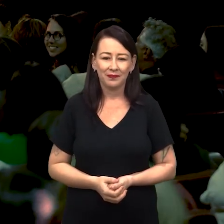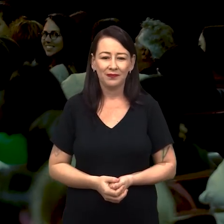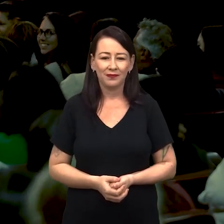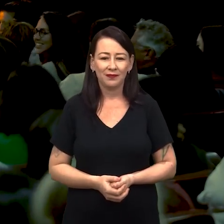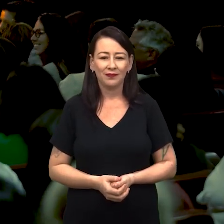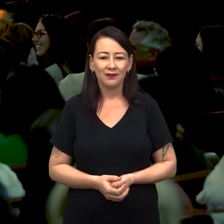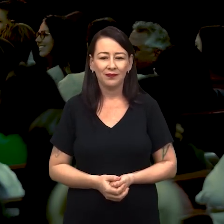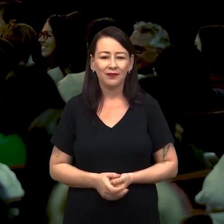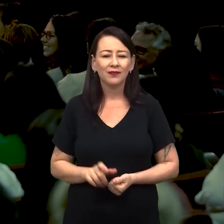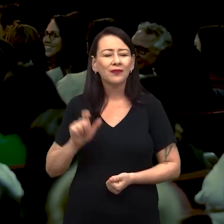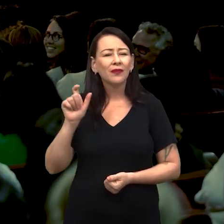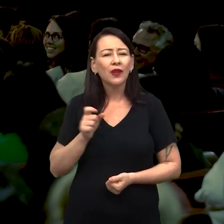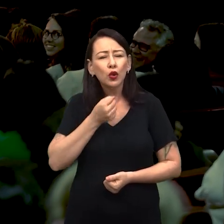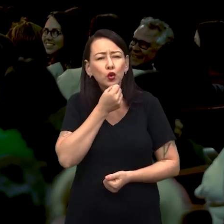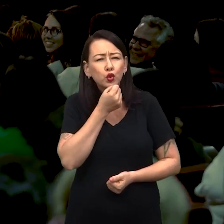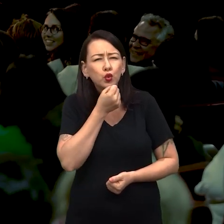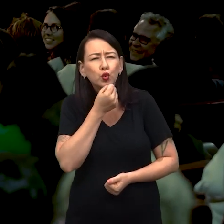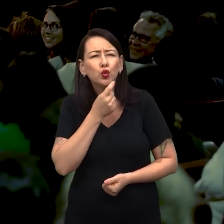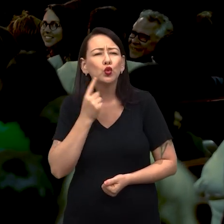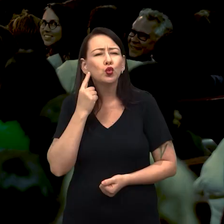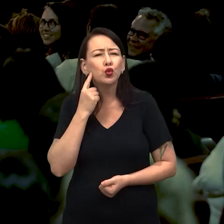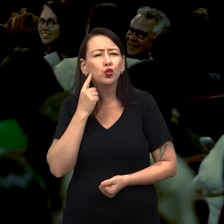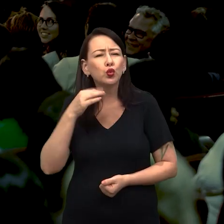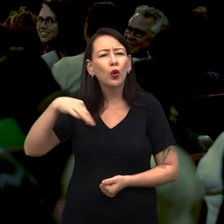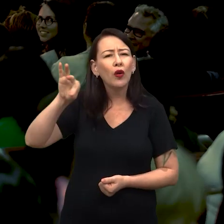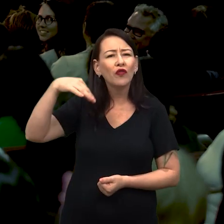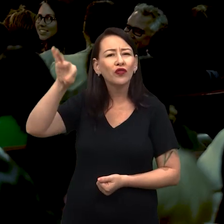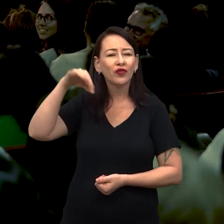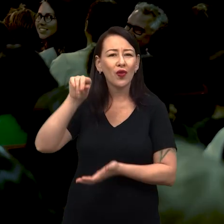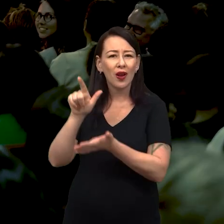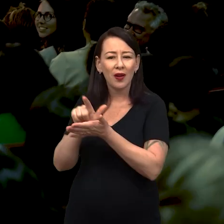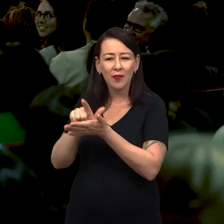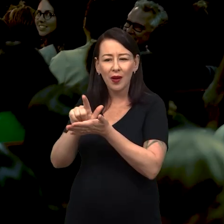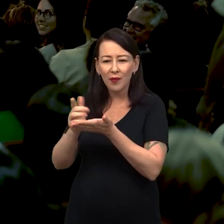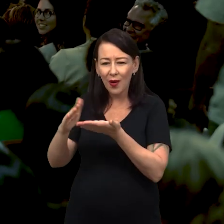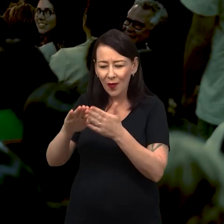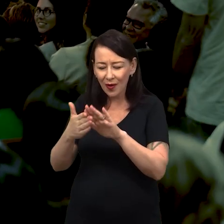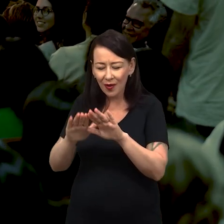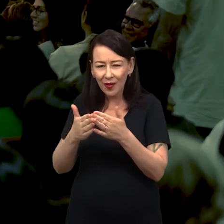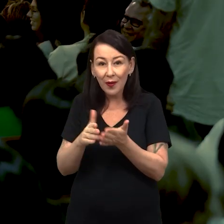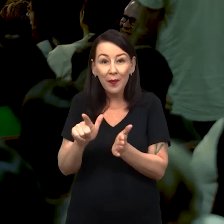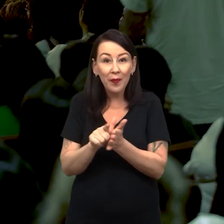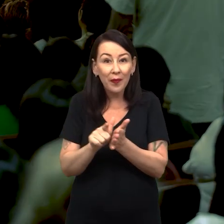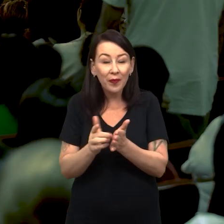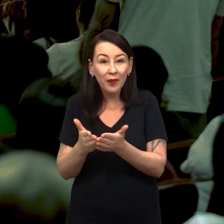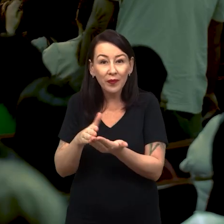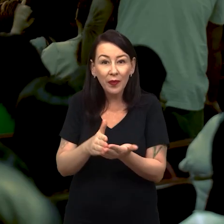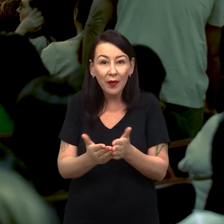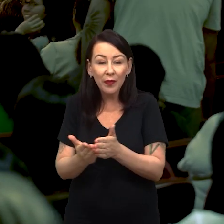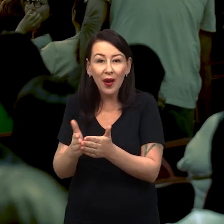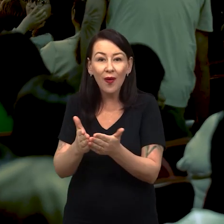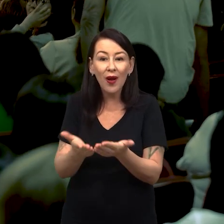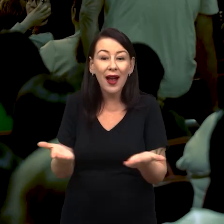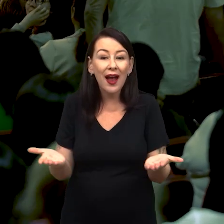chuva, chuva, uma folha de papel, meu barquinho eu construí